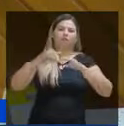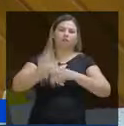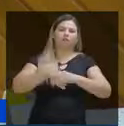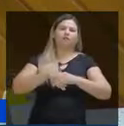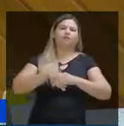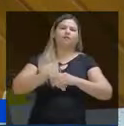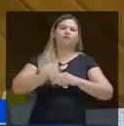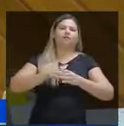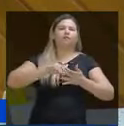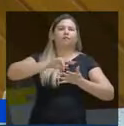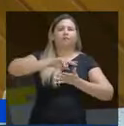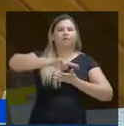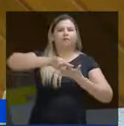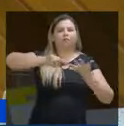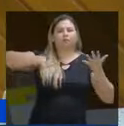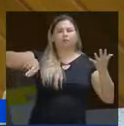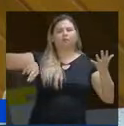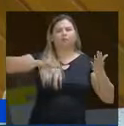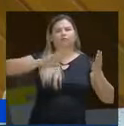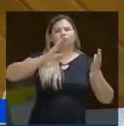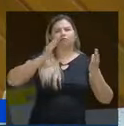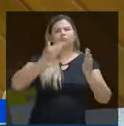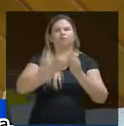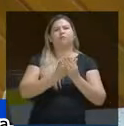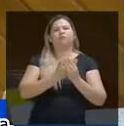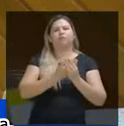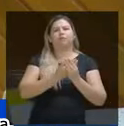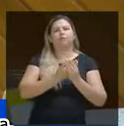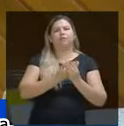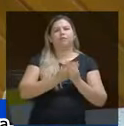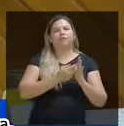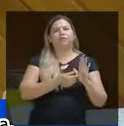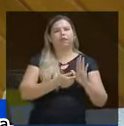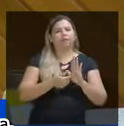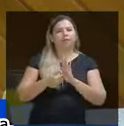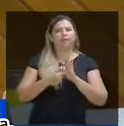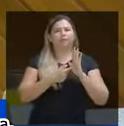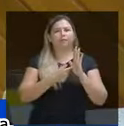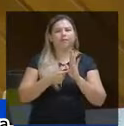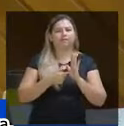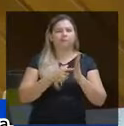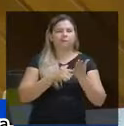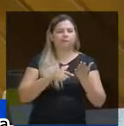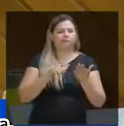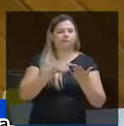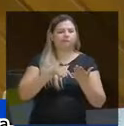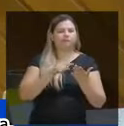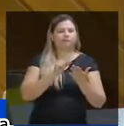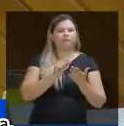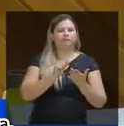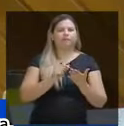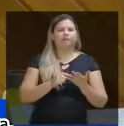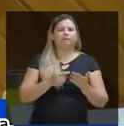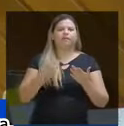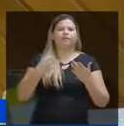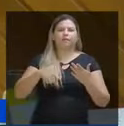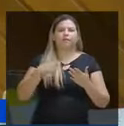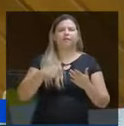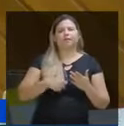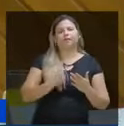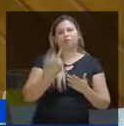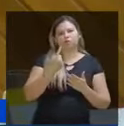de documentos, né, de imperiosa apresentação, juntamente com o requerimento de registro de candidatura, que é a certidão de quitação